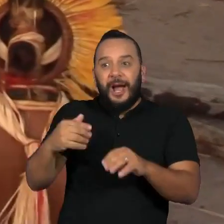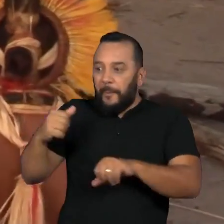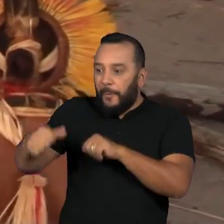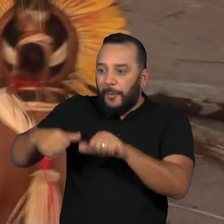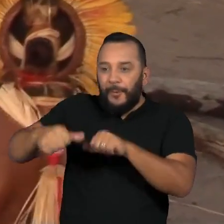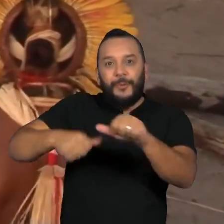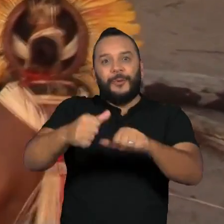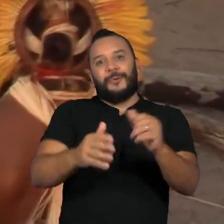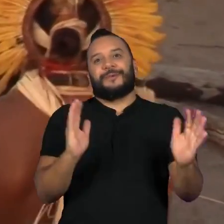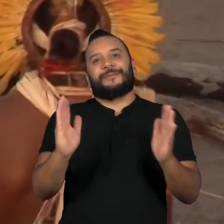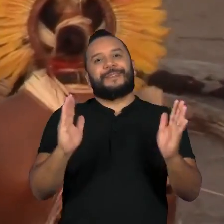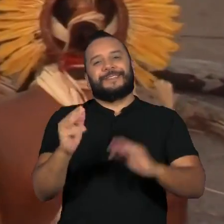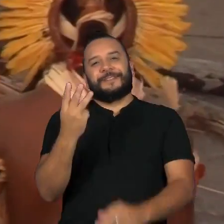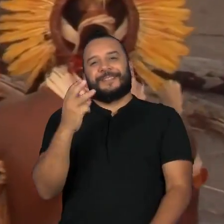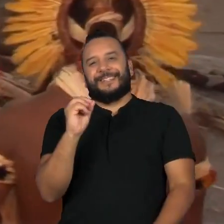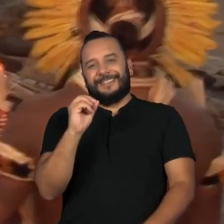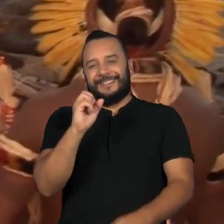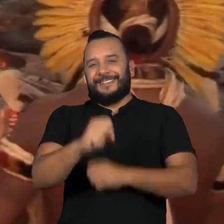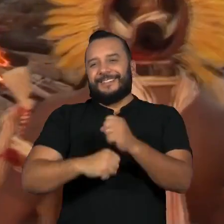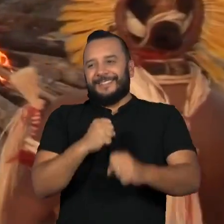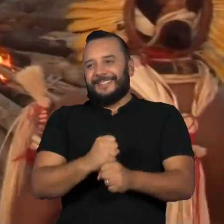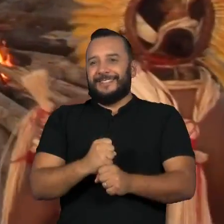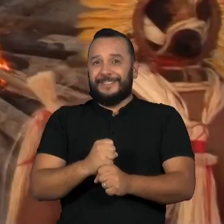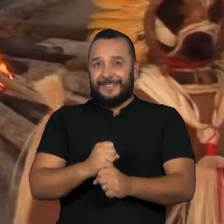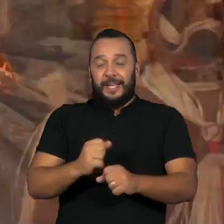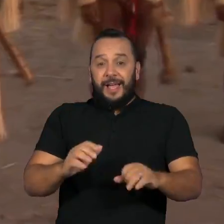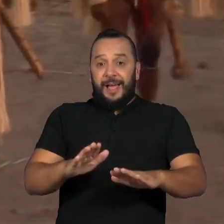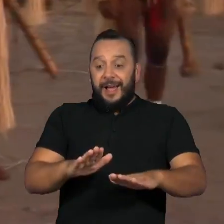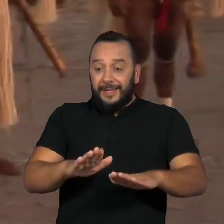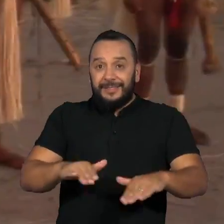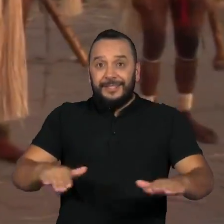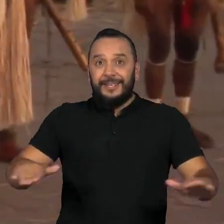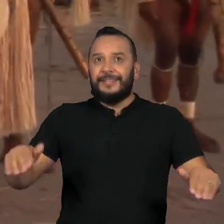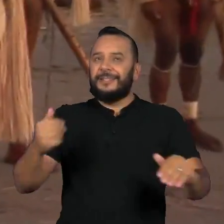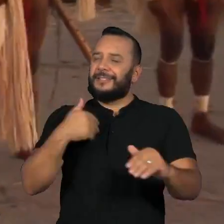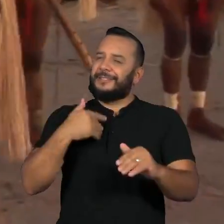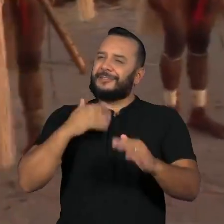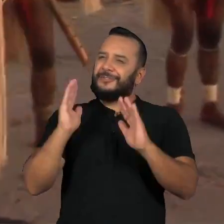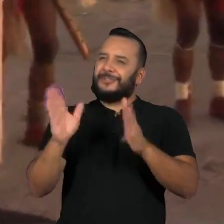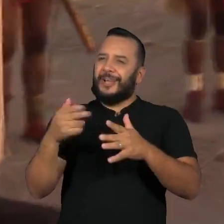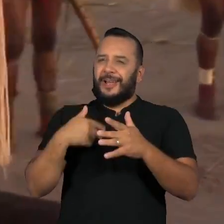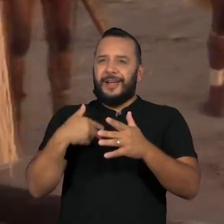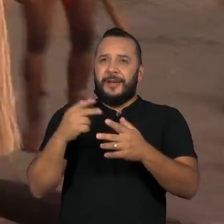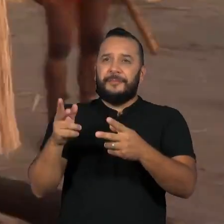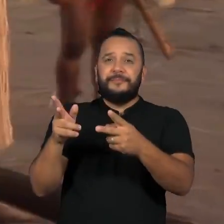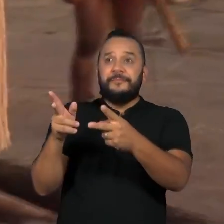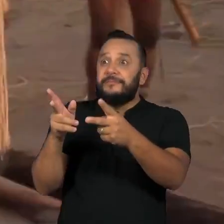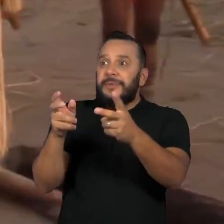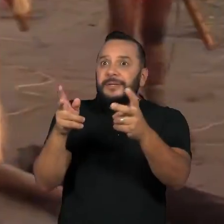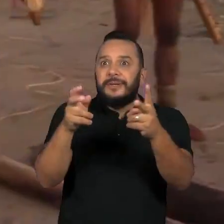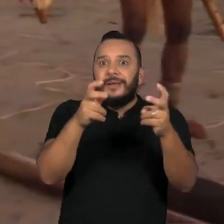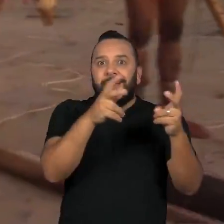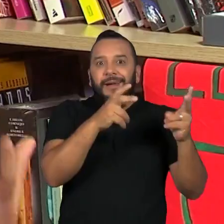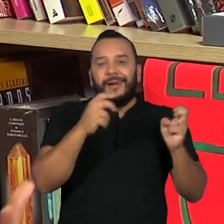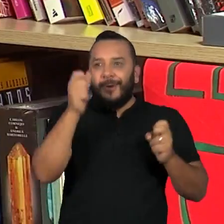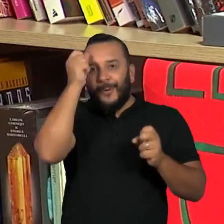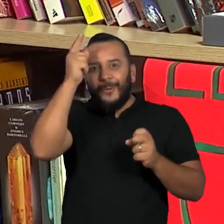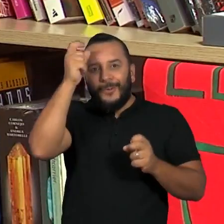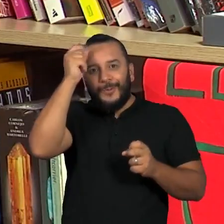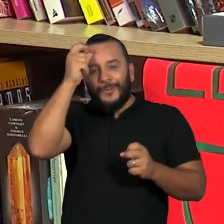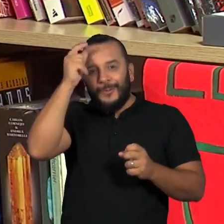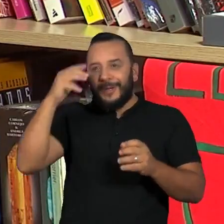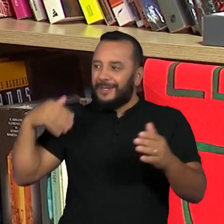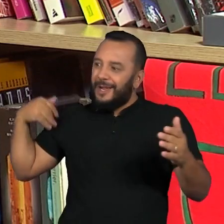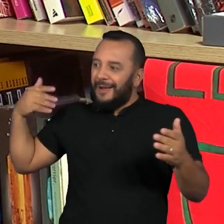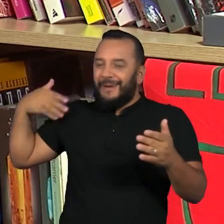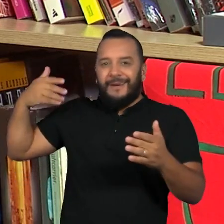anos, as crianças se relacionando com traços culturais que eles já não tiveram mais contato, né? Manifestando a